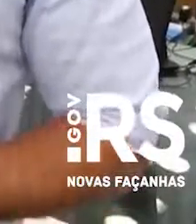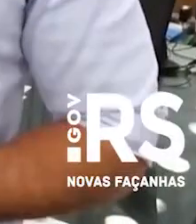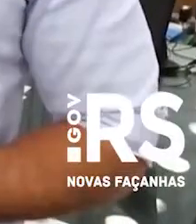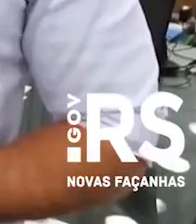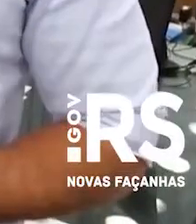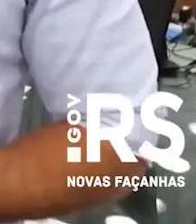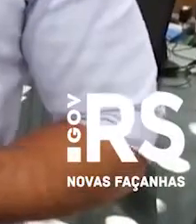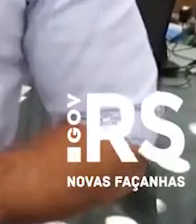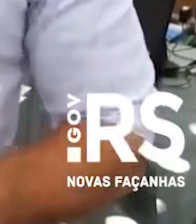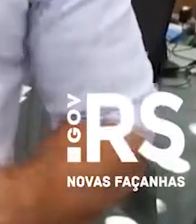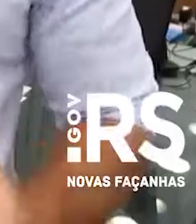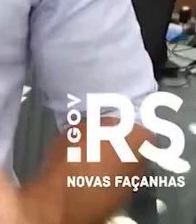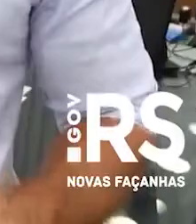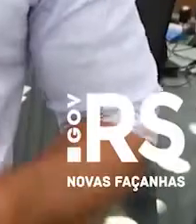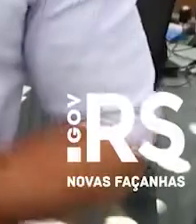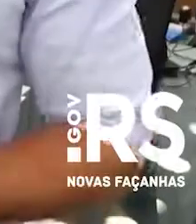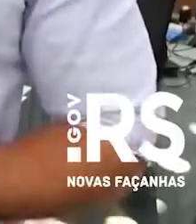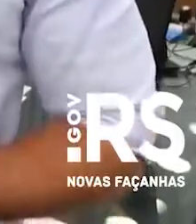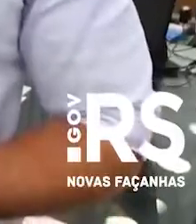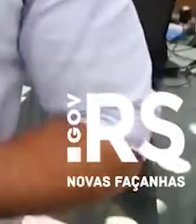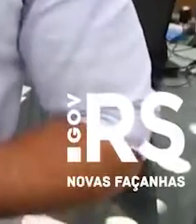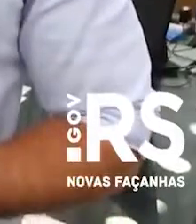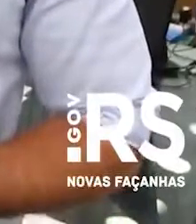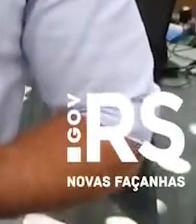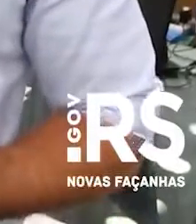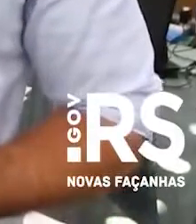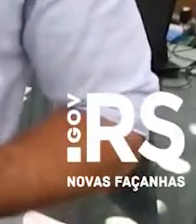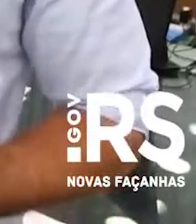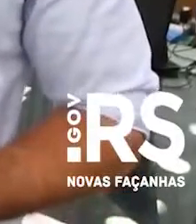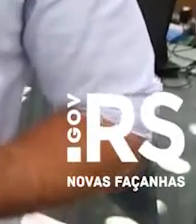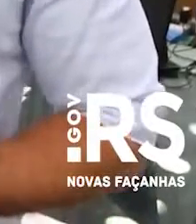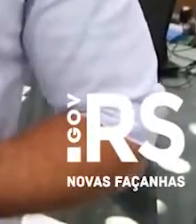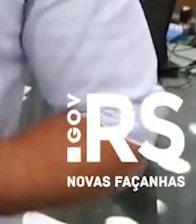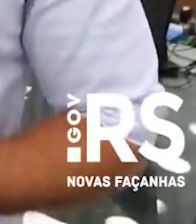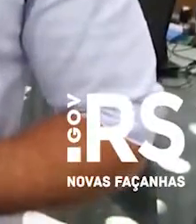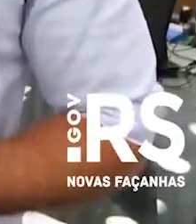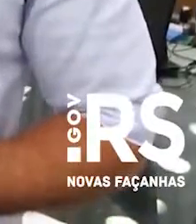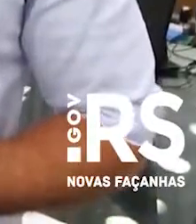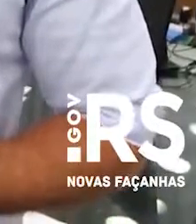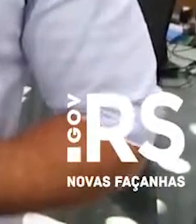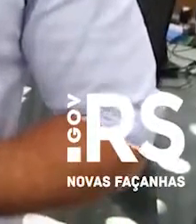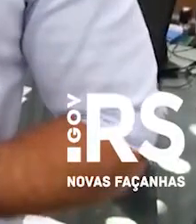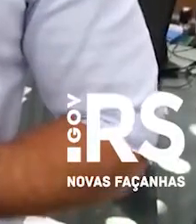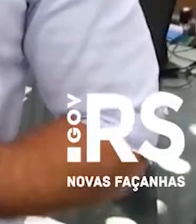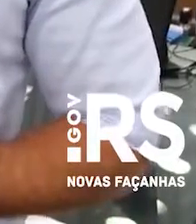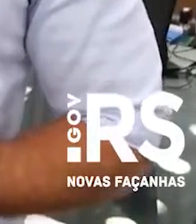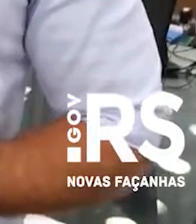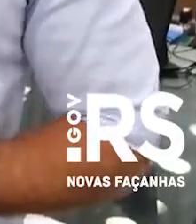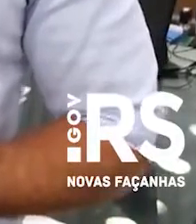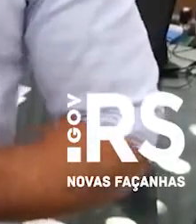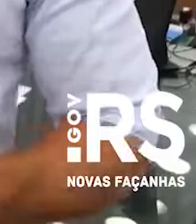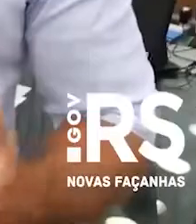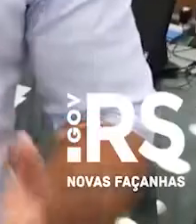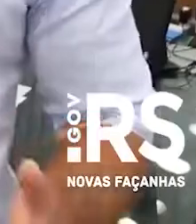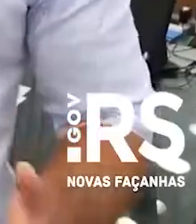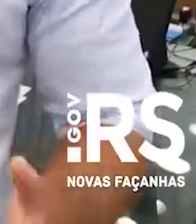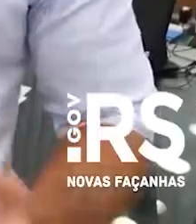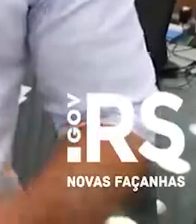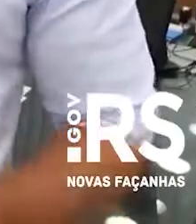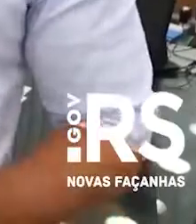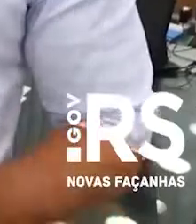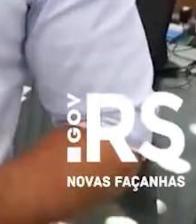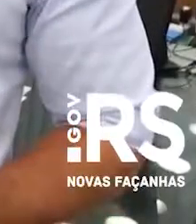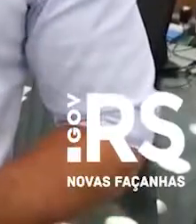fazer sem nenhum custo adicional. As companhias não podem taxar a remarcação. E se as